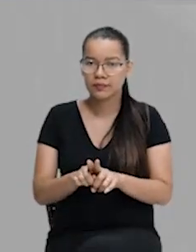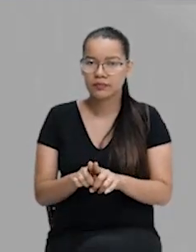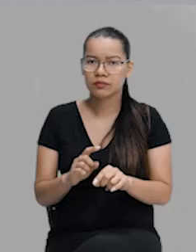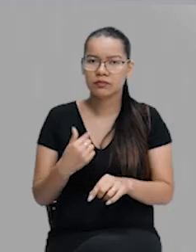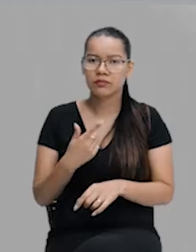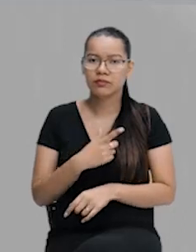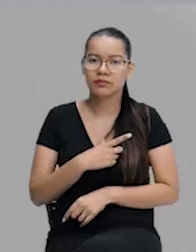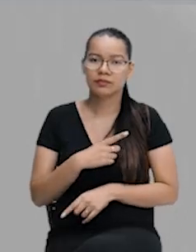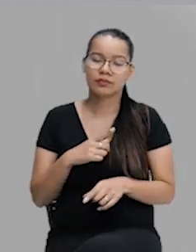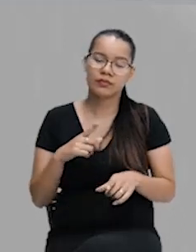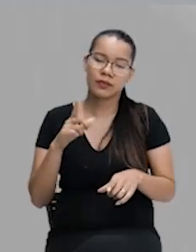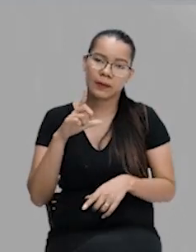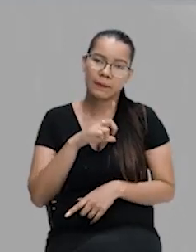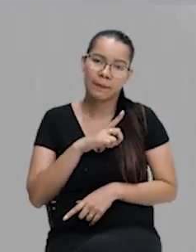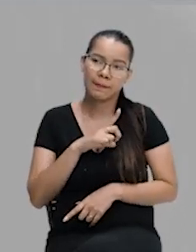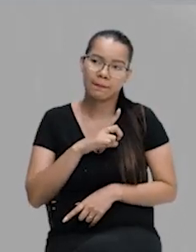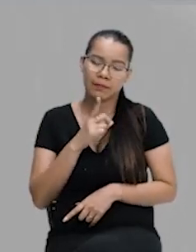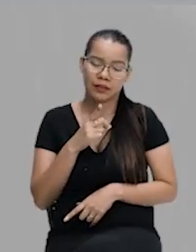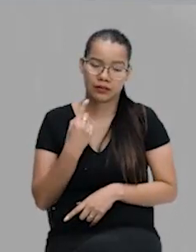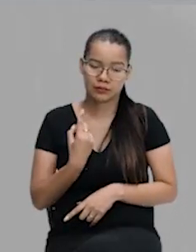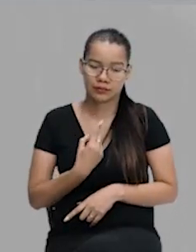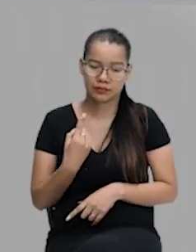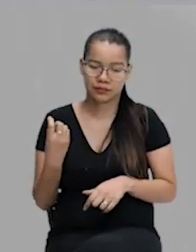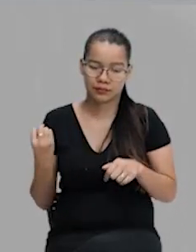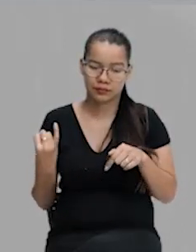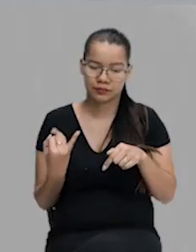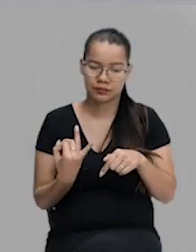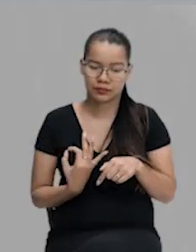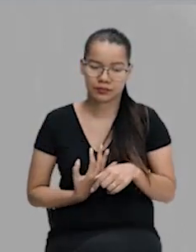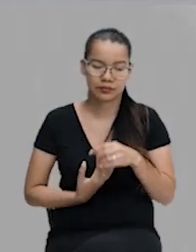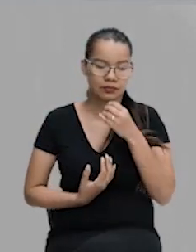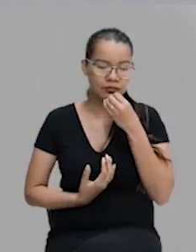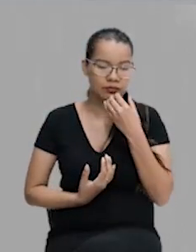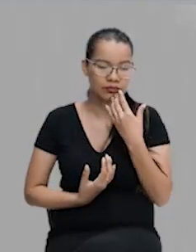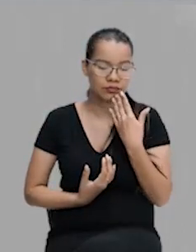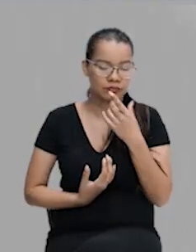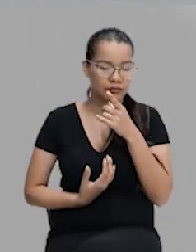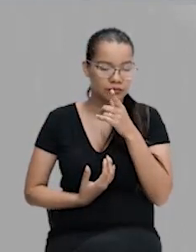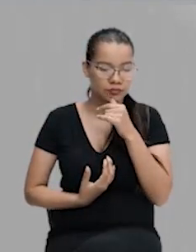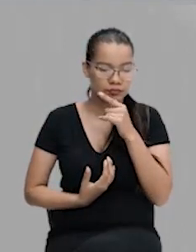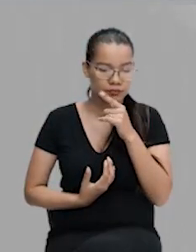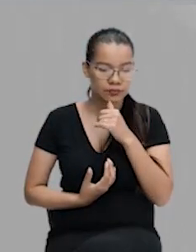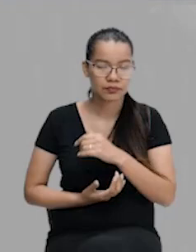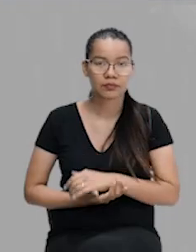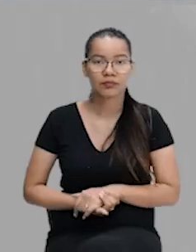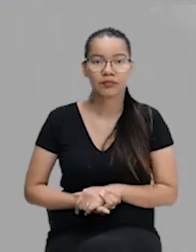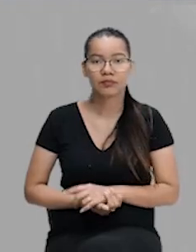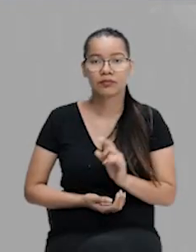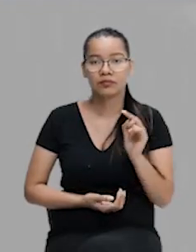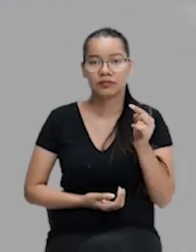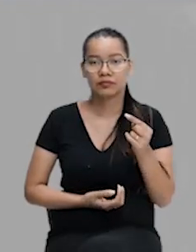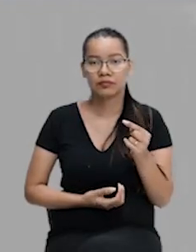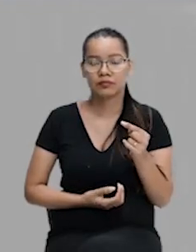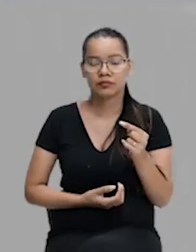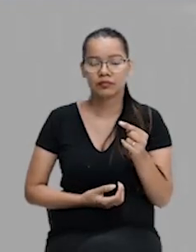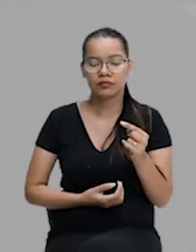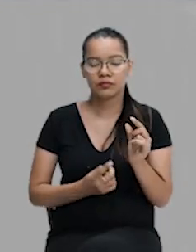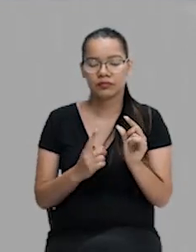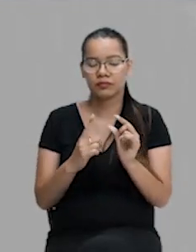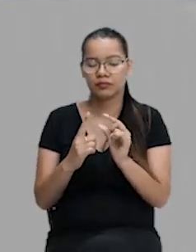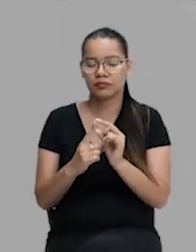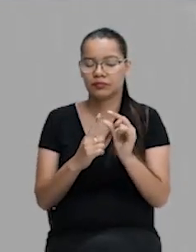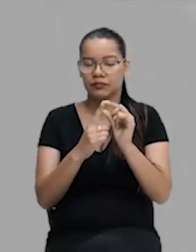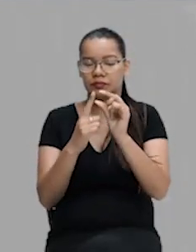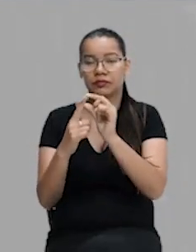gente ter uma qualidade boa da água. E essas partículas pequenas elas